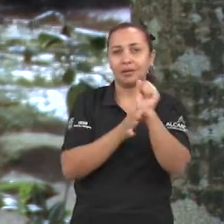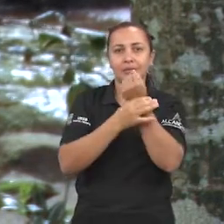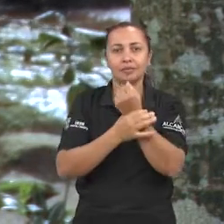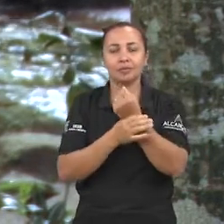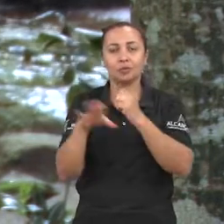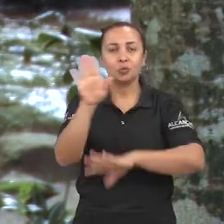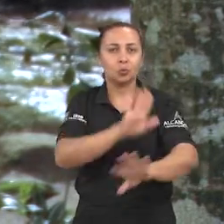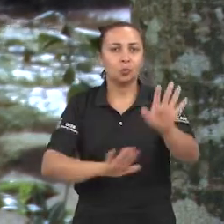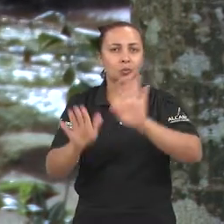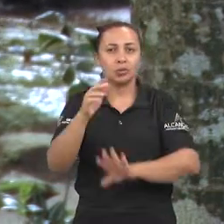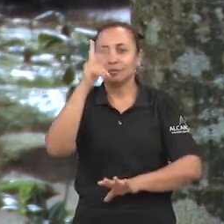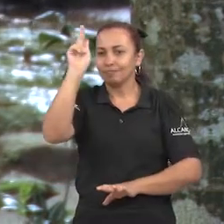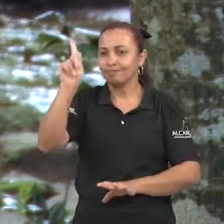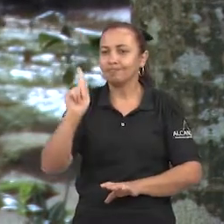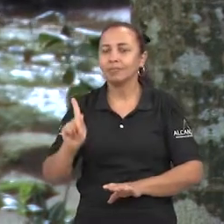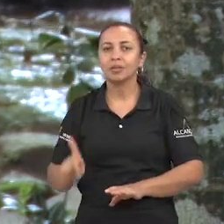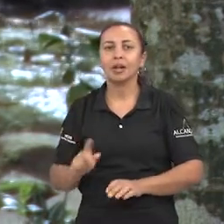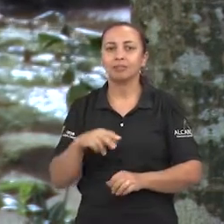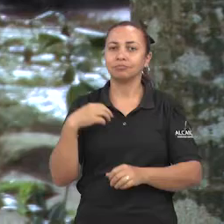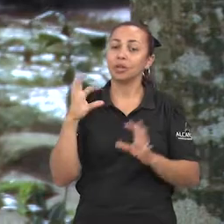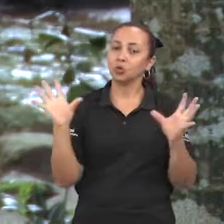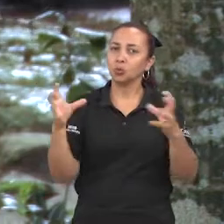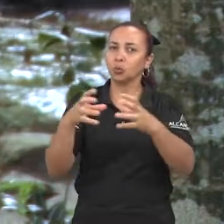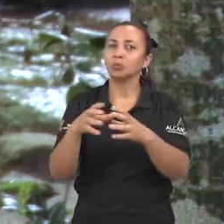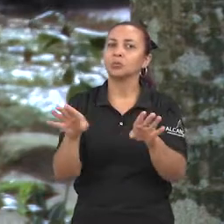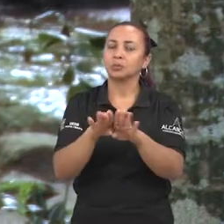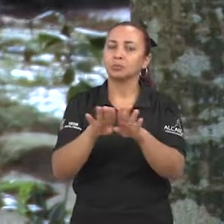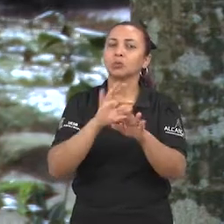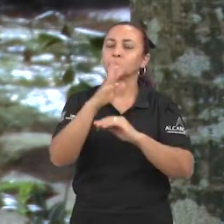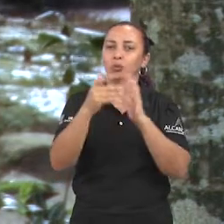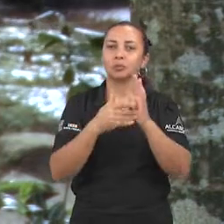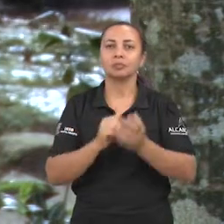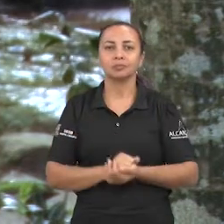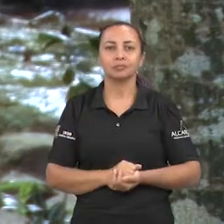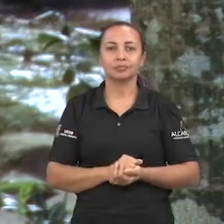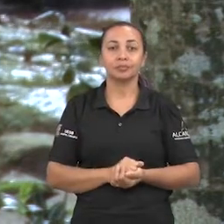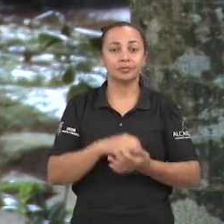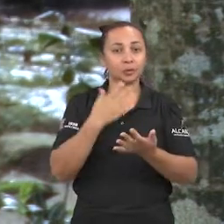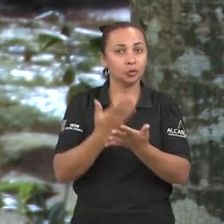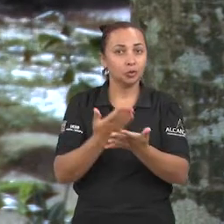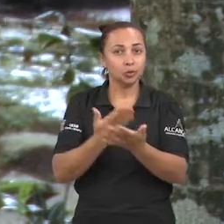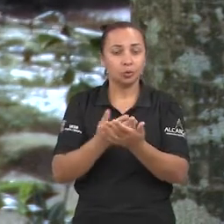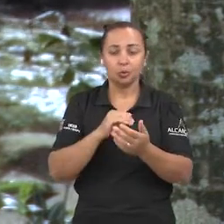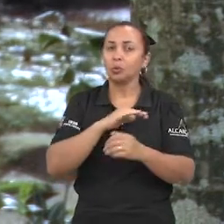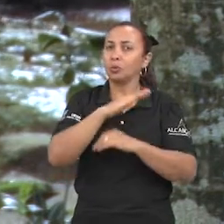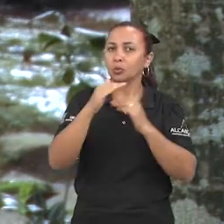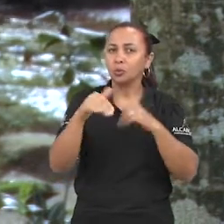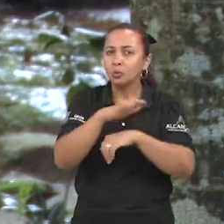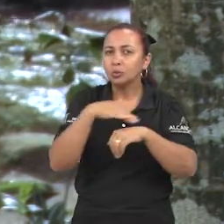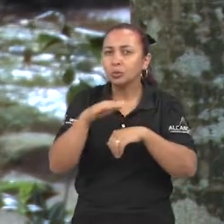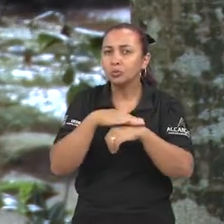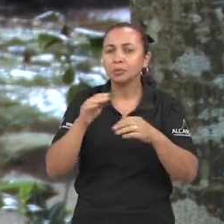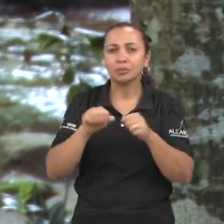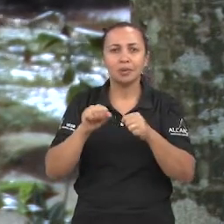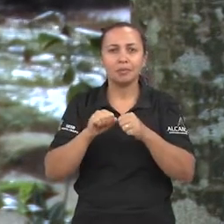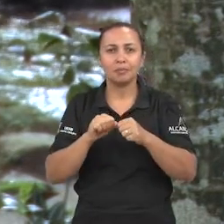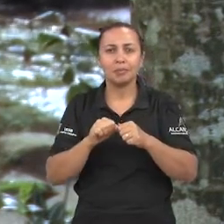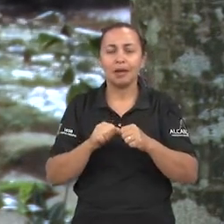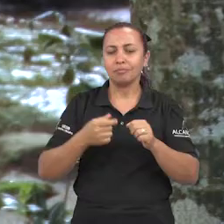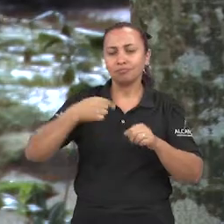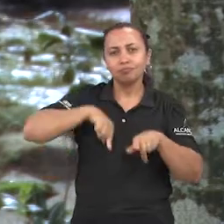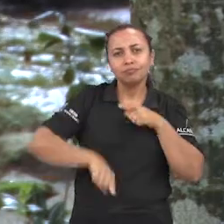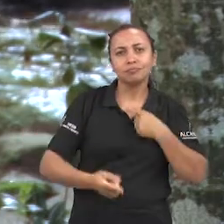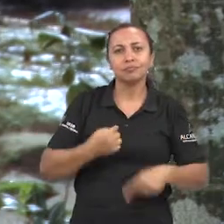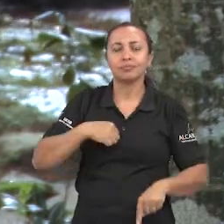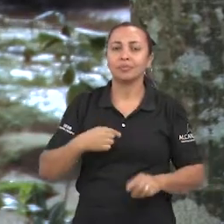e coletiva. No entanto, estudos sobre a efetividade da imunização na população idosa ainda são escassos.